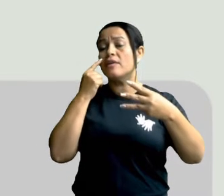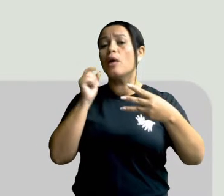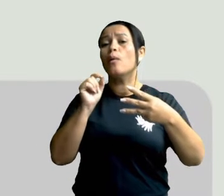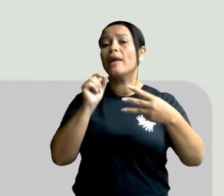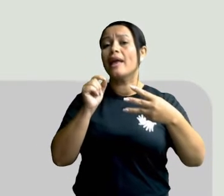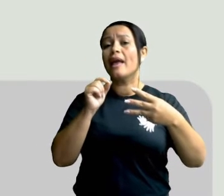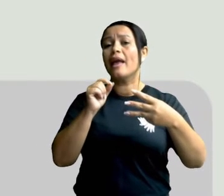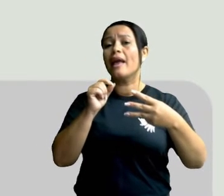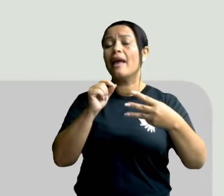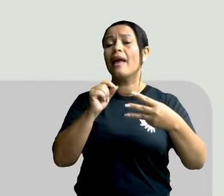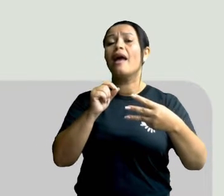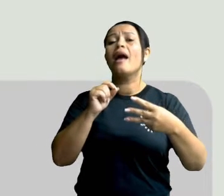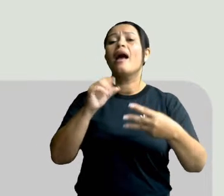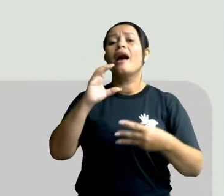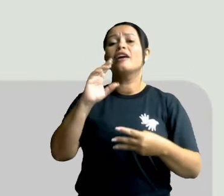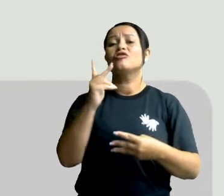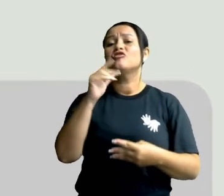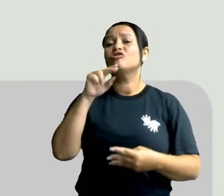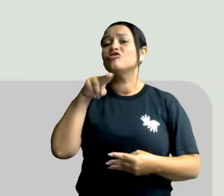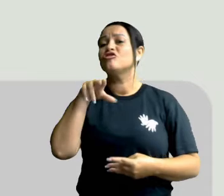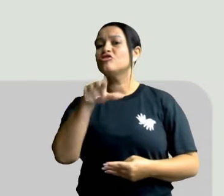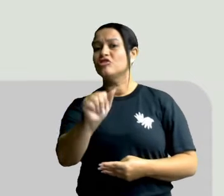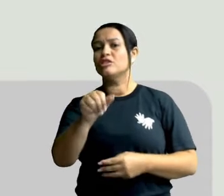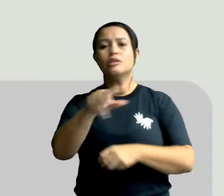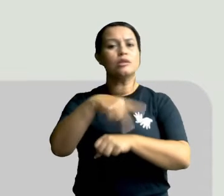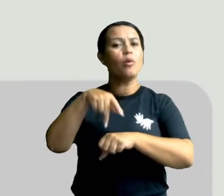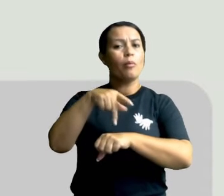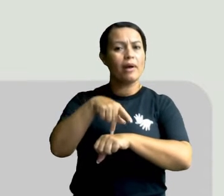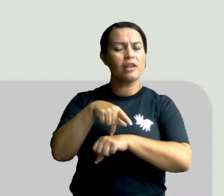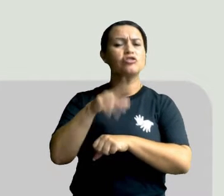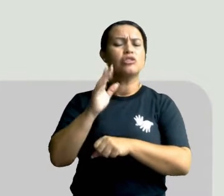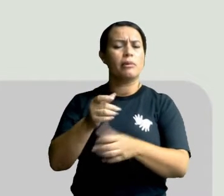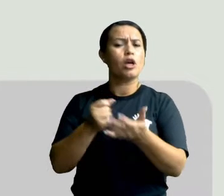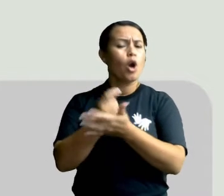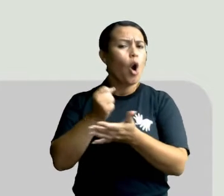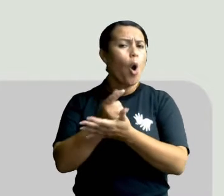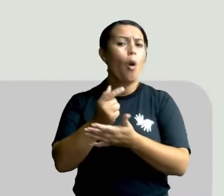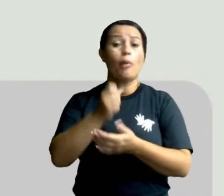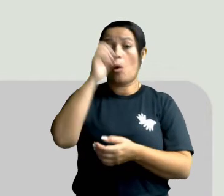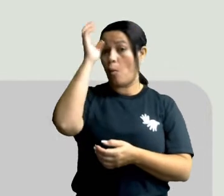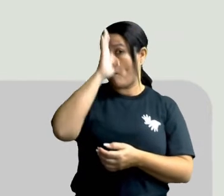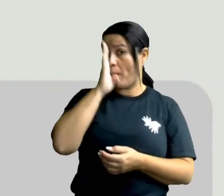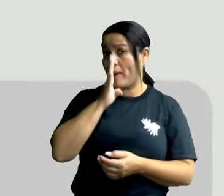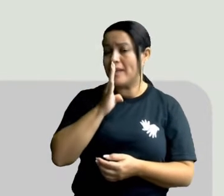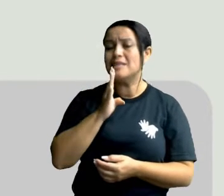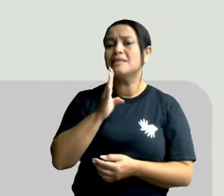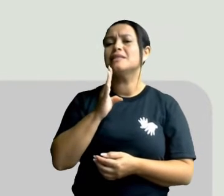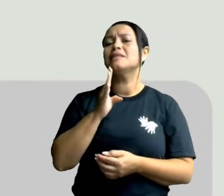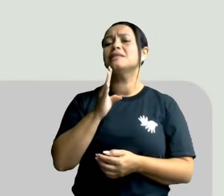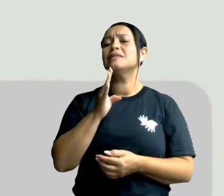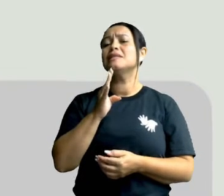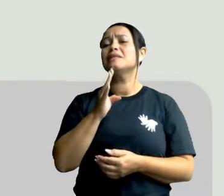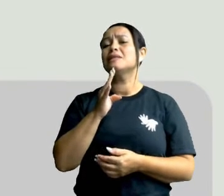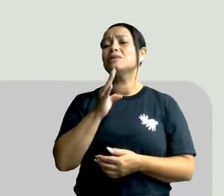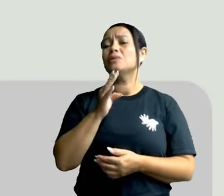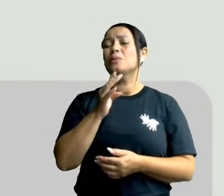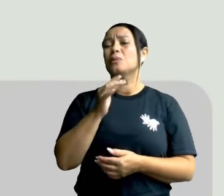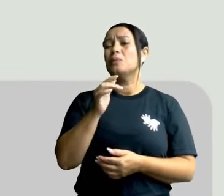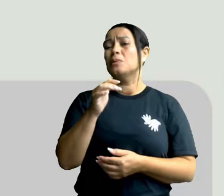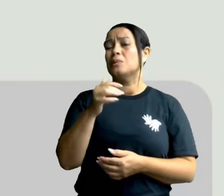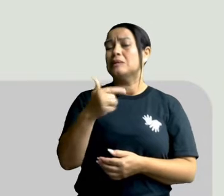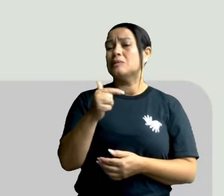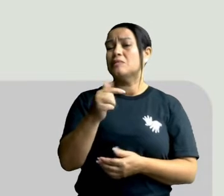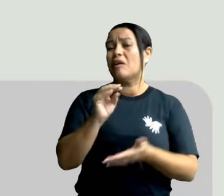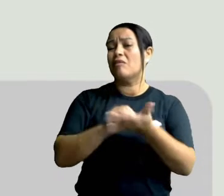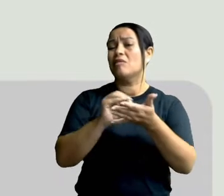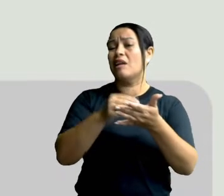já aparece a China como grande importadora, né, que mais compra no mercado. O Brasil não fica nem entre os